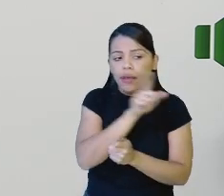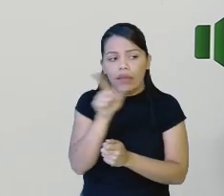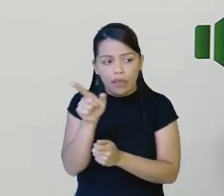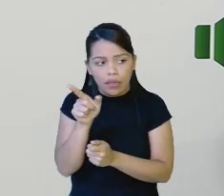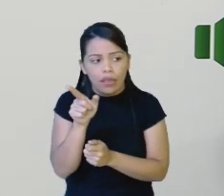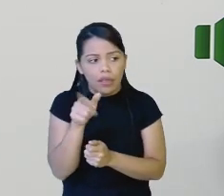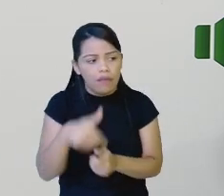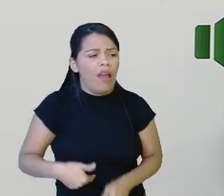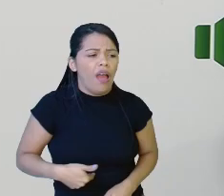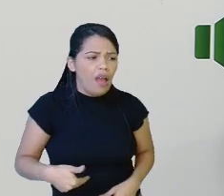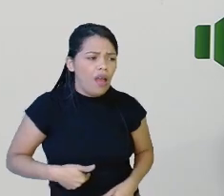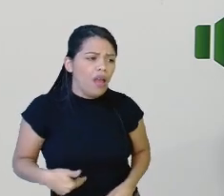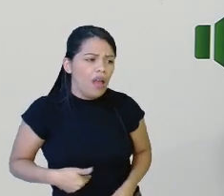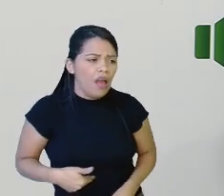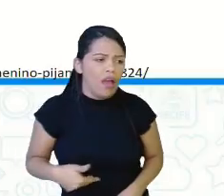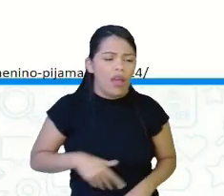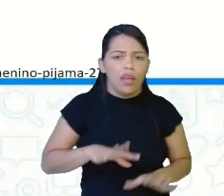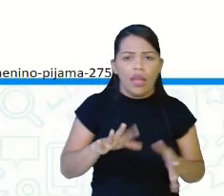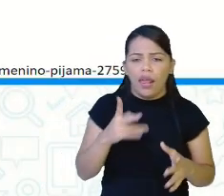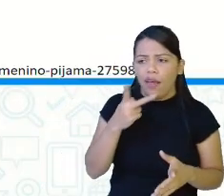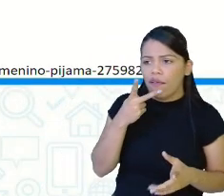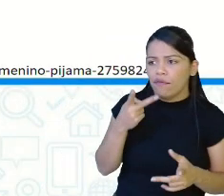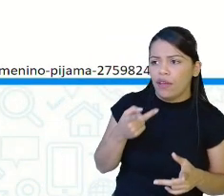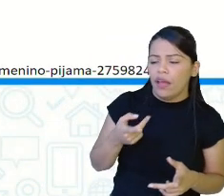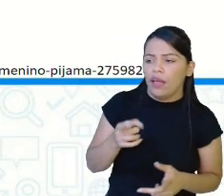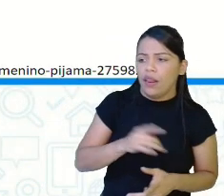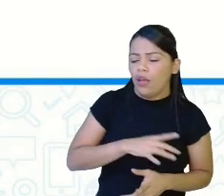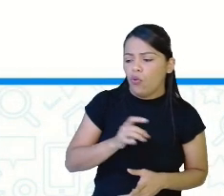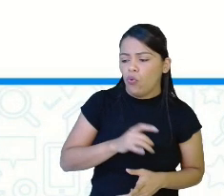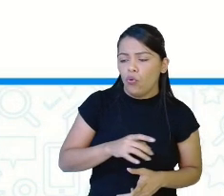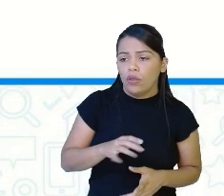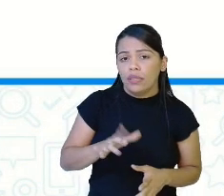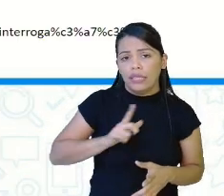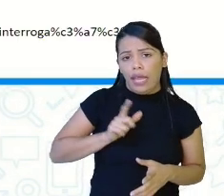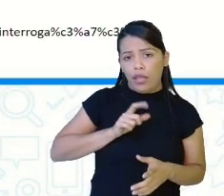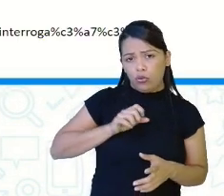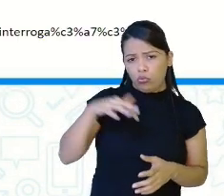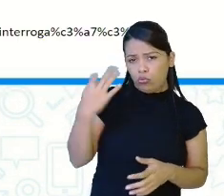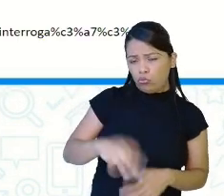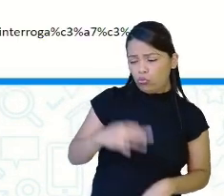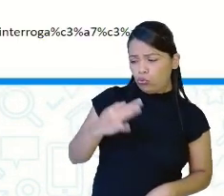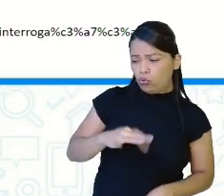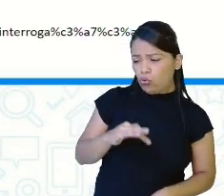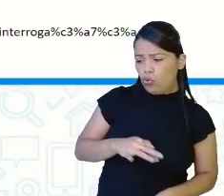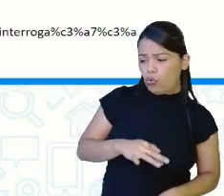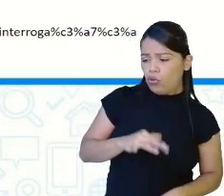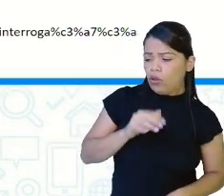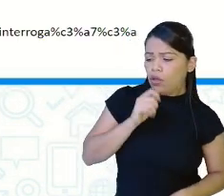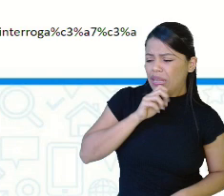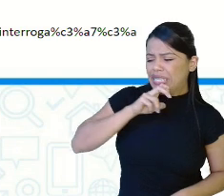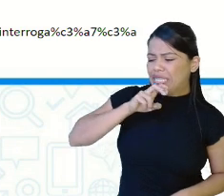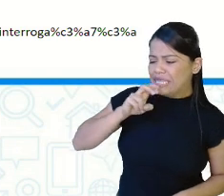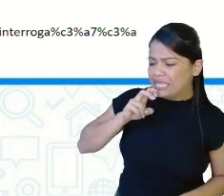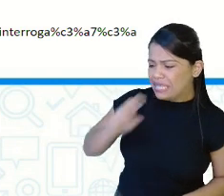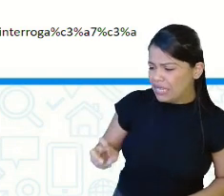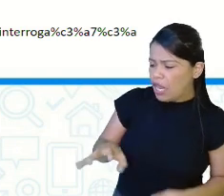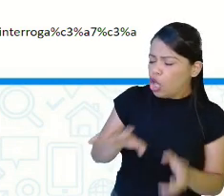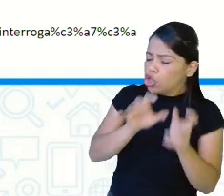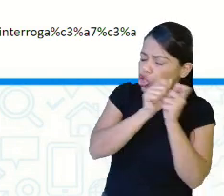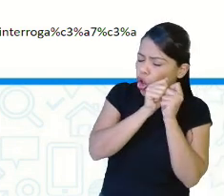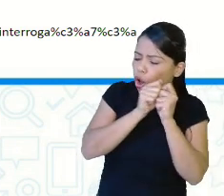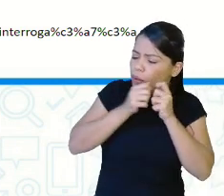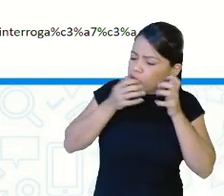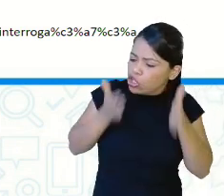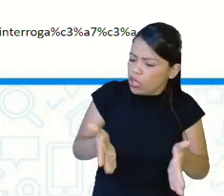ela grita com dor, durma, seu chato. Você acha, de verdade, é a sua opinião agora, que a